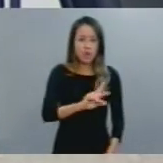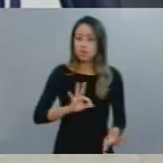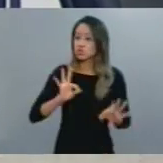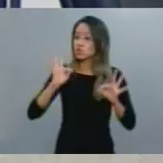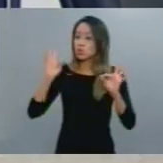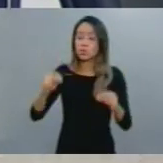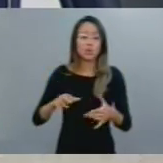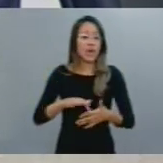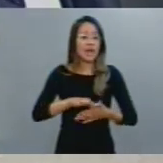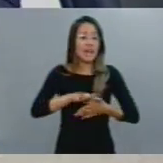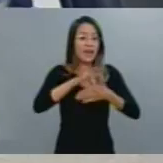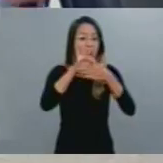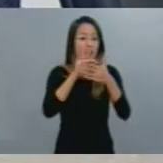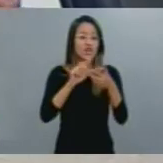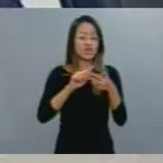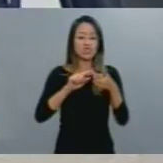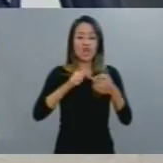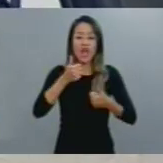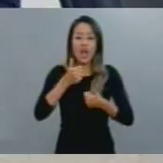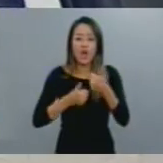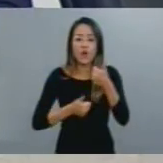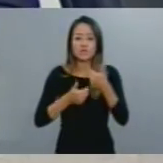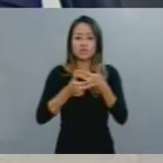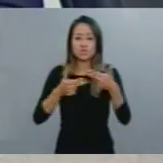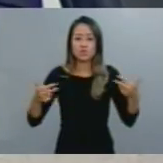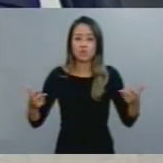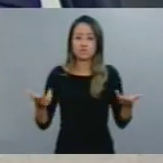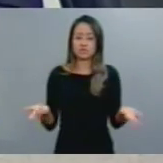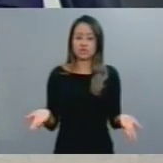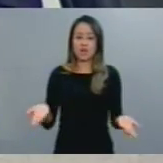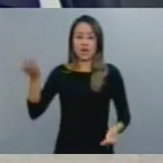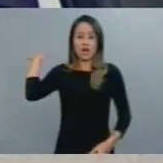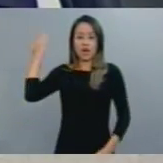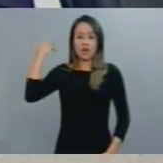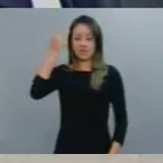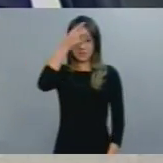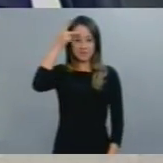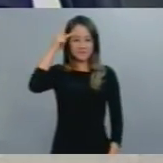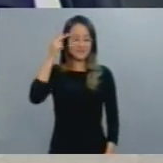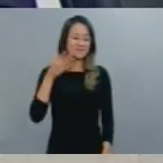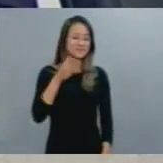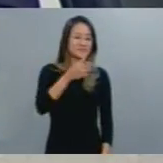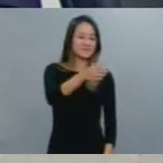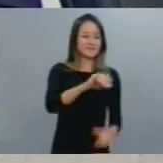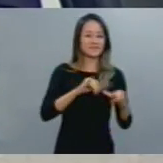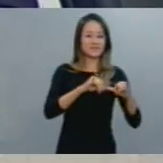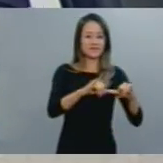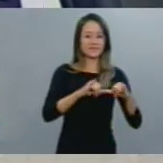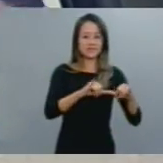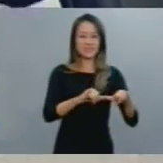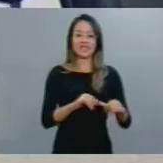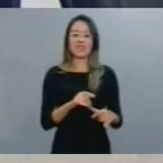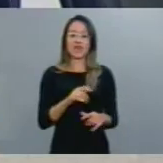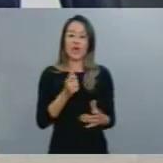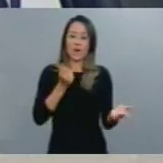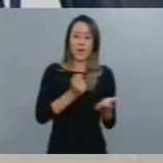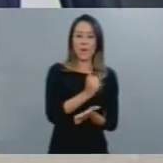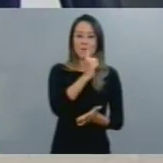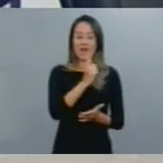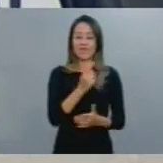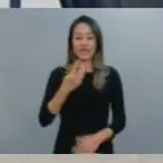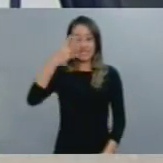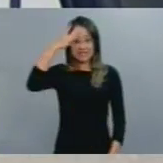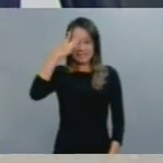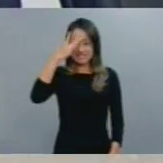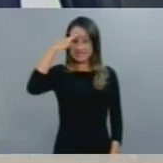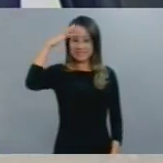está um absurdo. Então o povo não está podendo mais comer. Antigamente a pessoa ia fazer uma feira, fazia por mês todo. Hoje não,